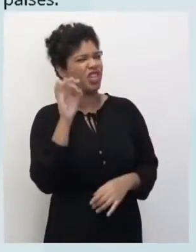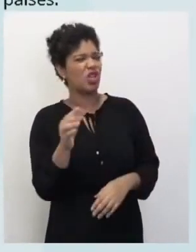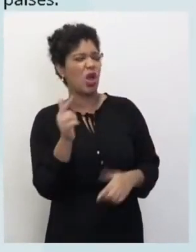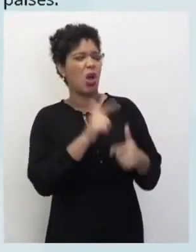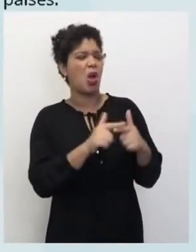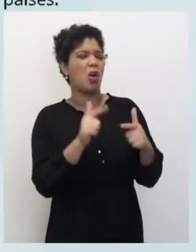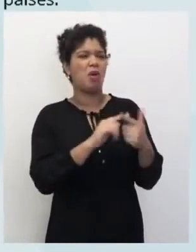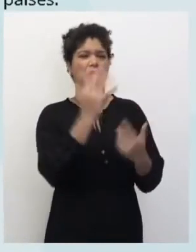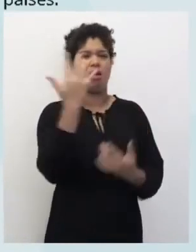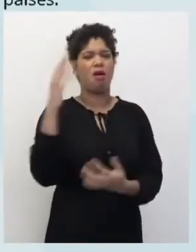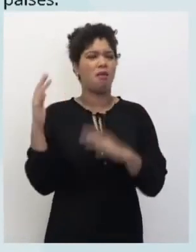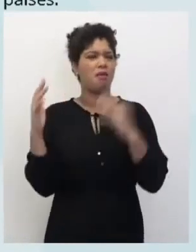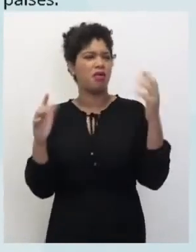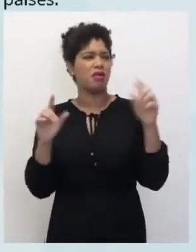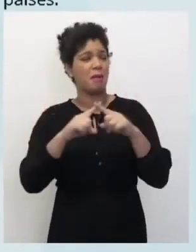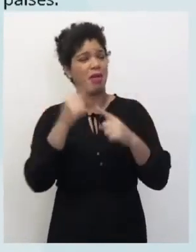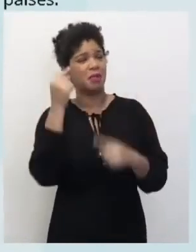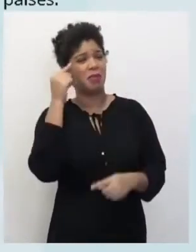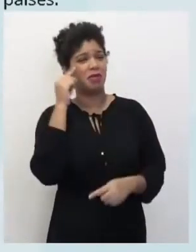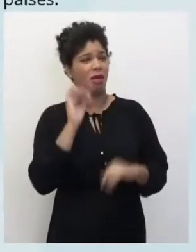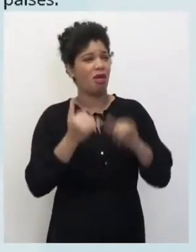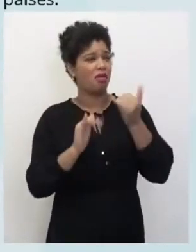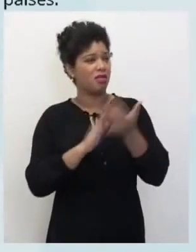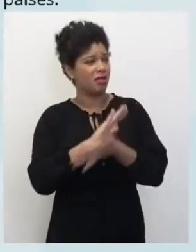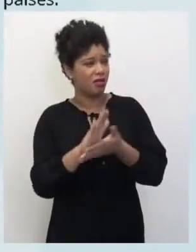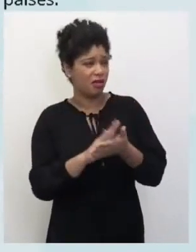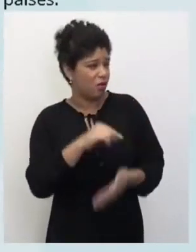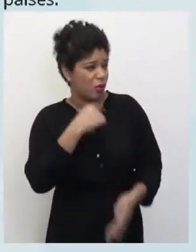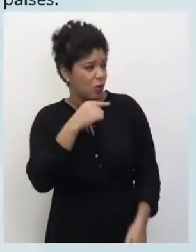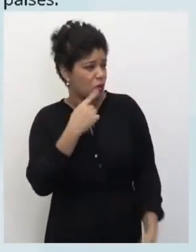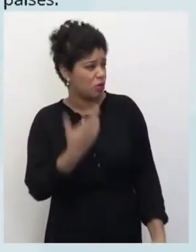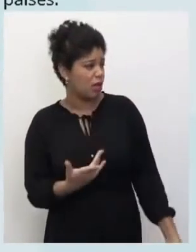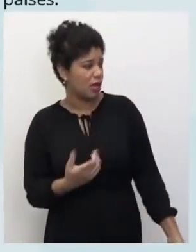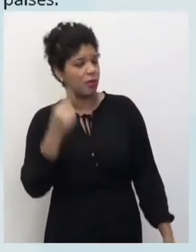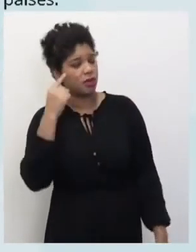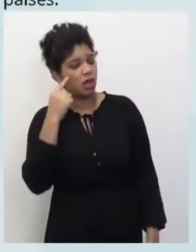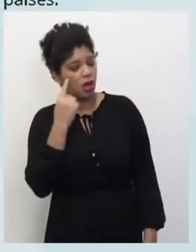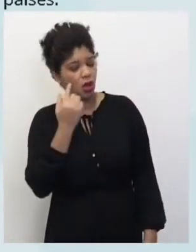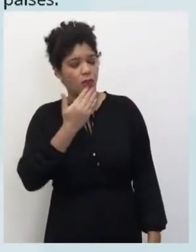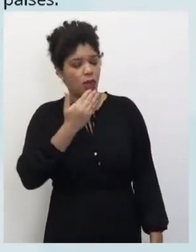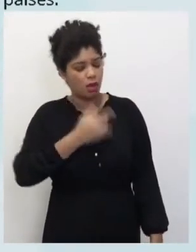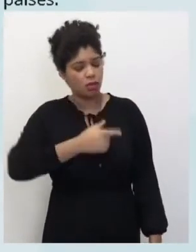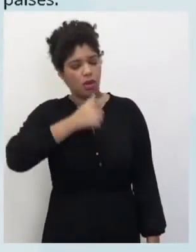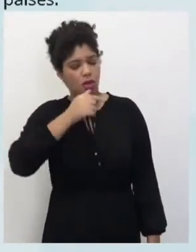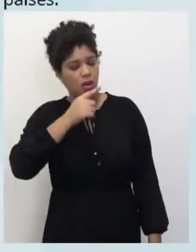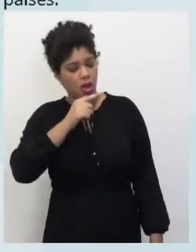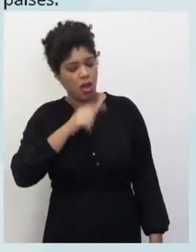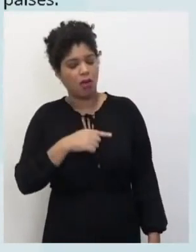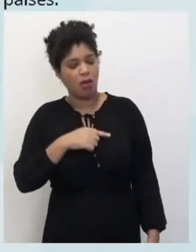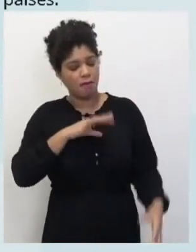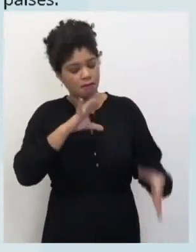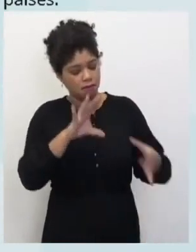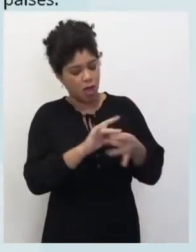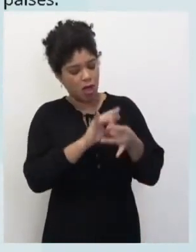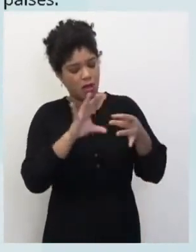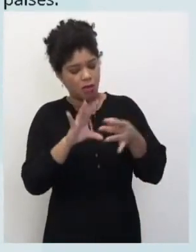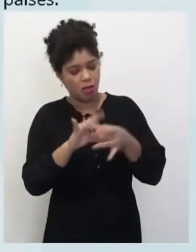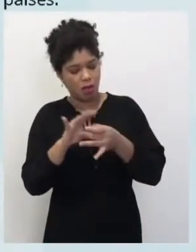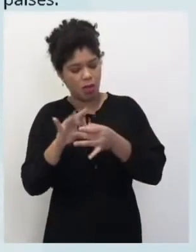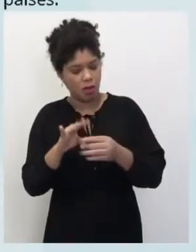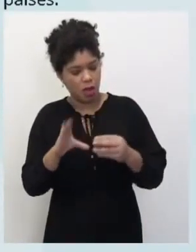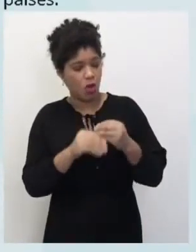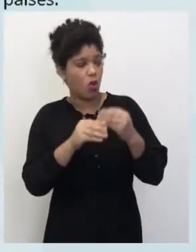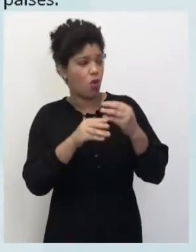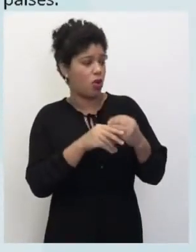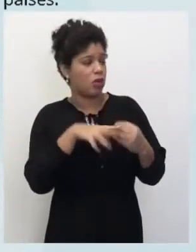sem perspectiva da energia, alimentos, água e outros elementos que são interconectados. Se você quiser